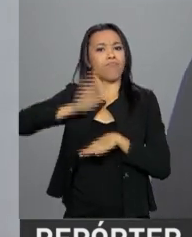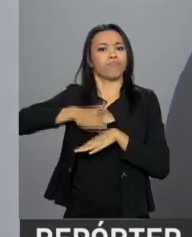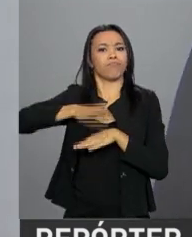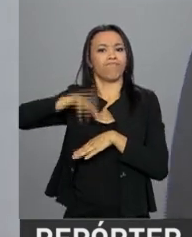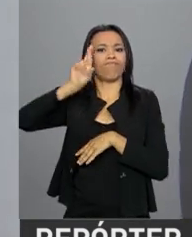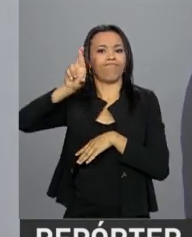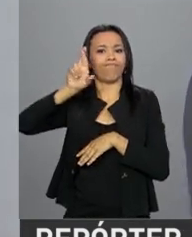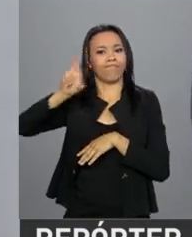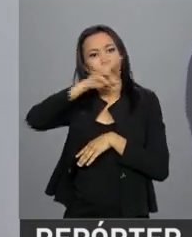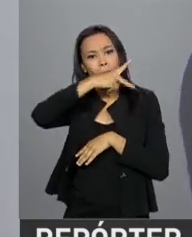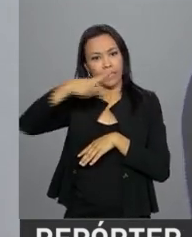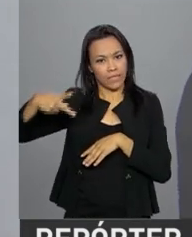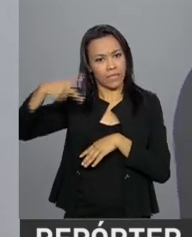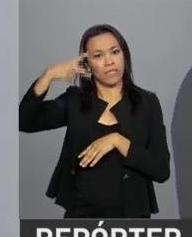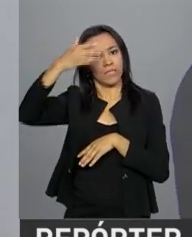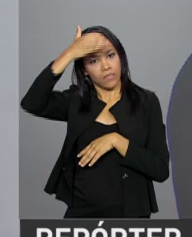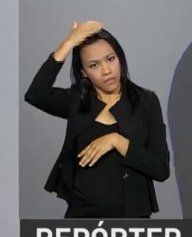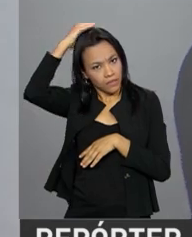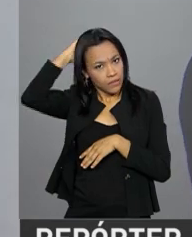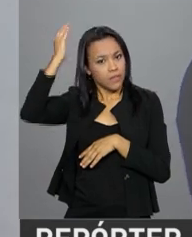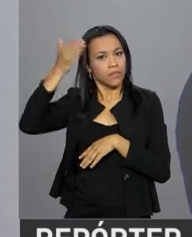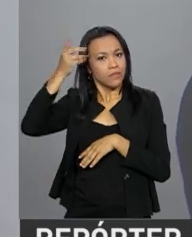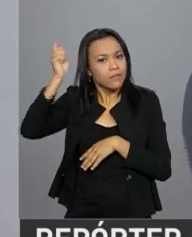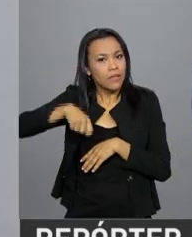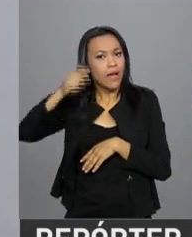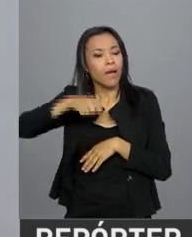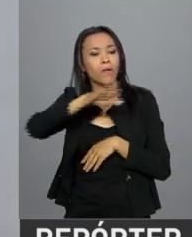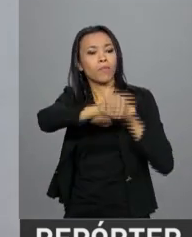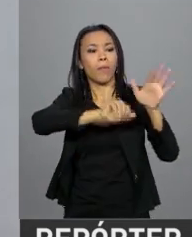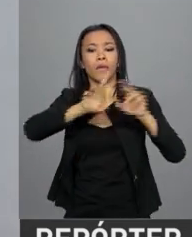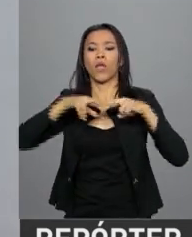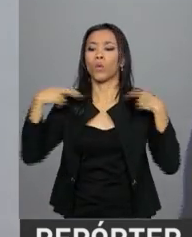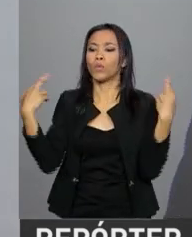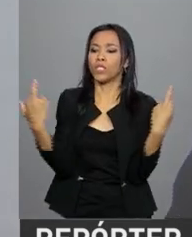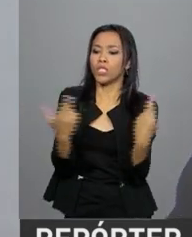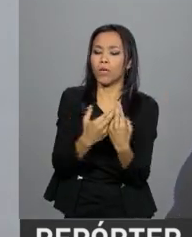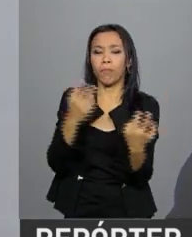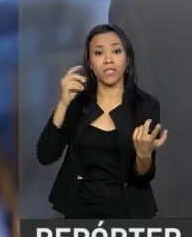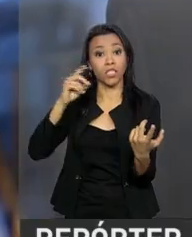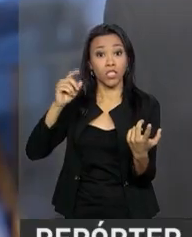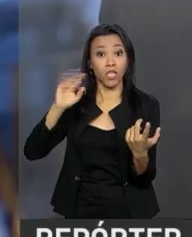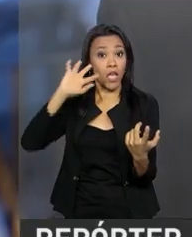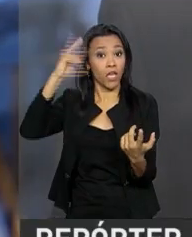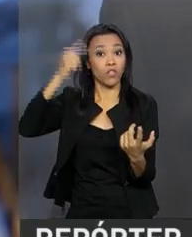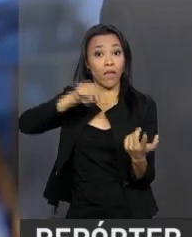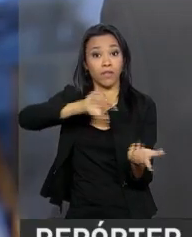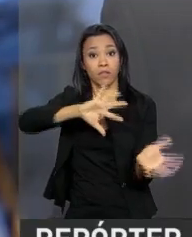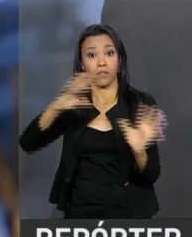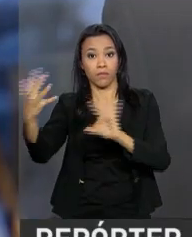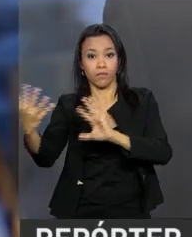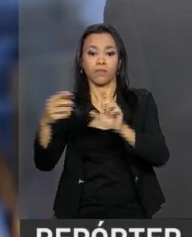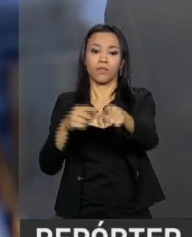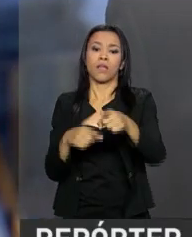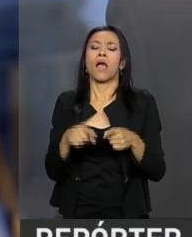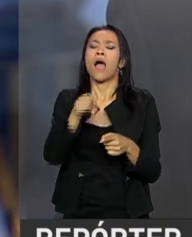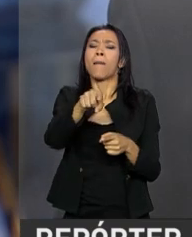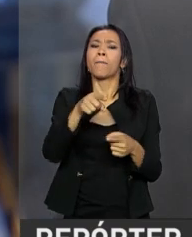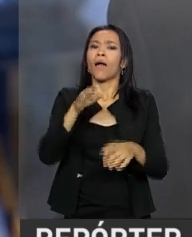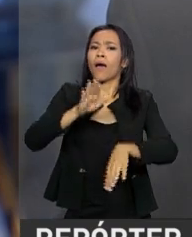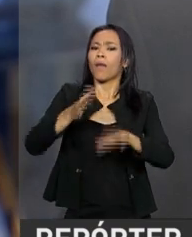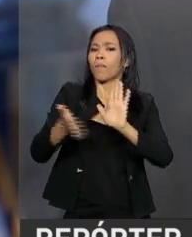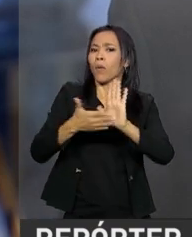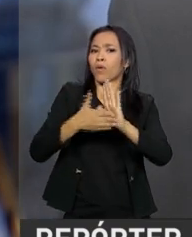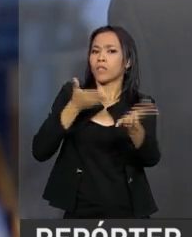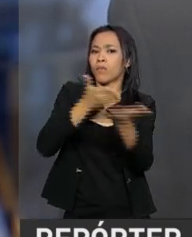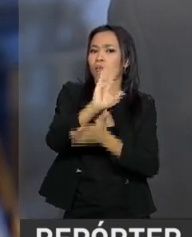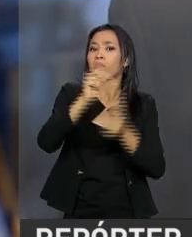Temer reúne condições para nós fazermos essa travessia. Para que a proposta seja aprovada na Câmara, é